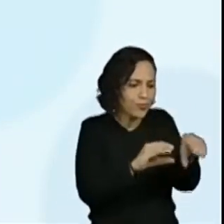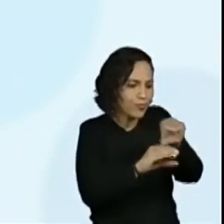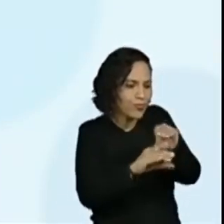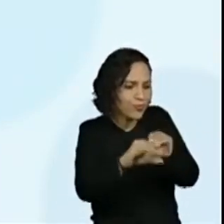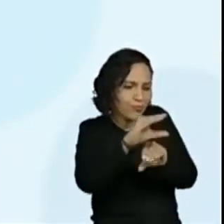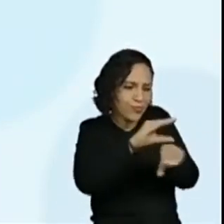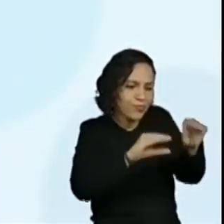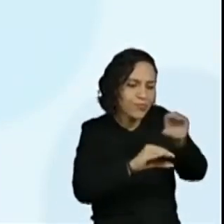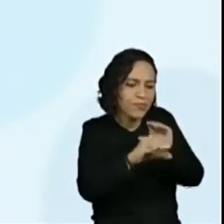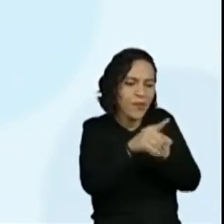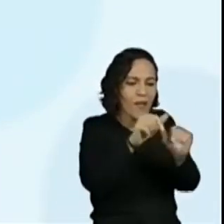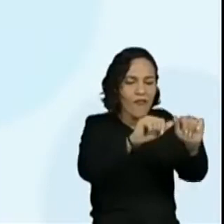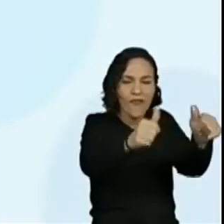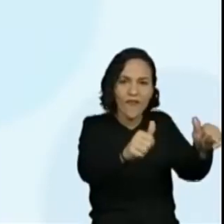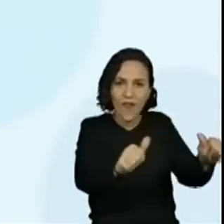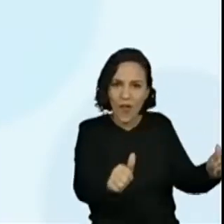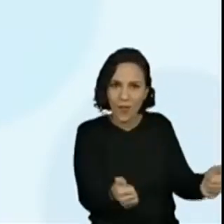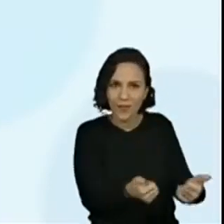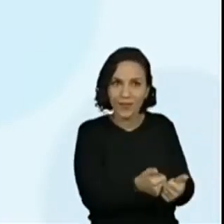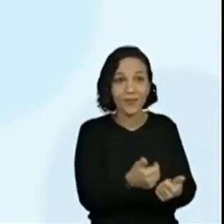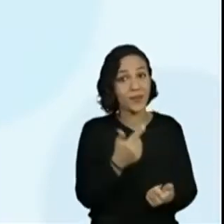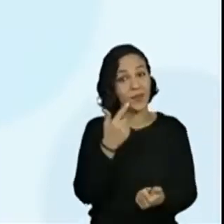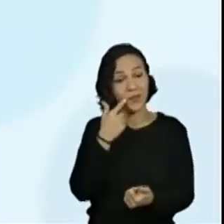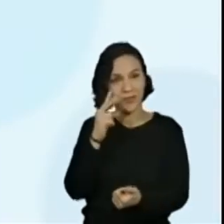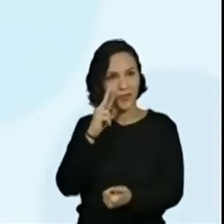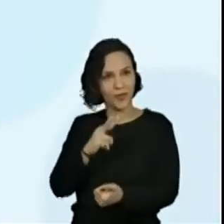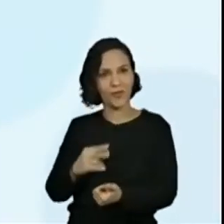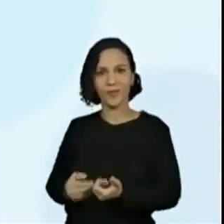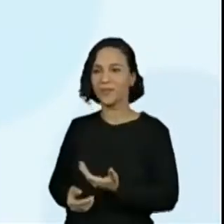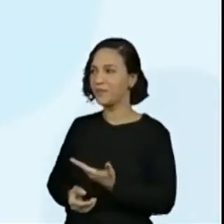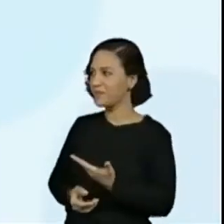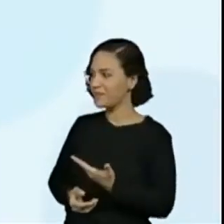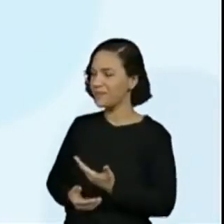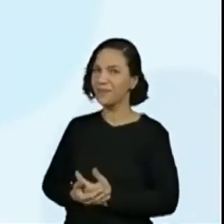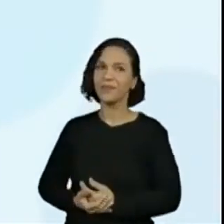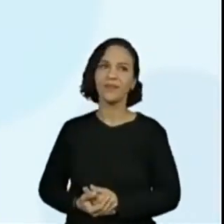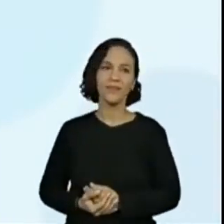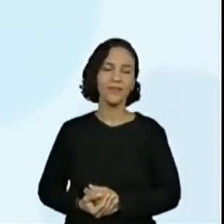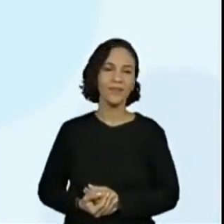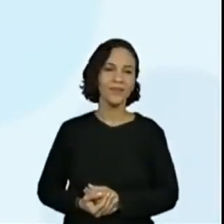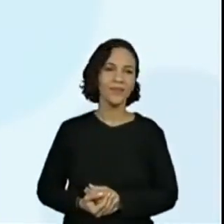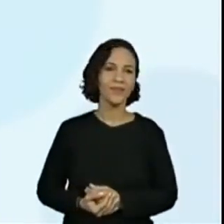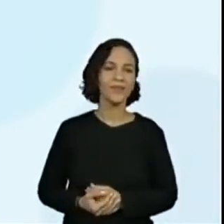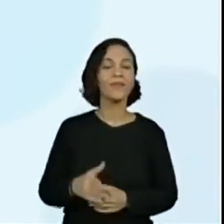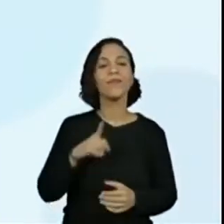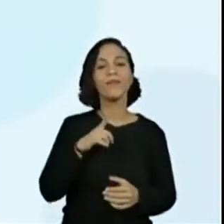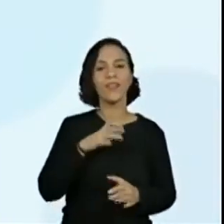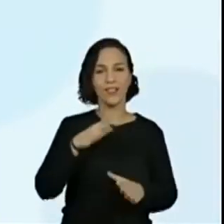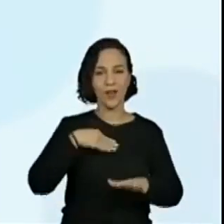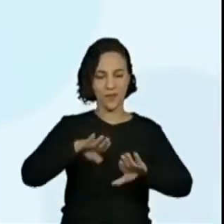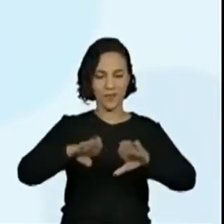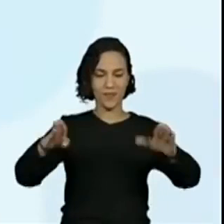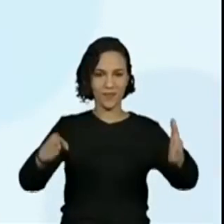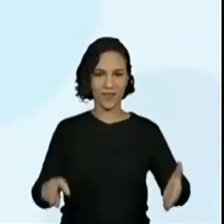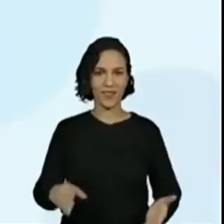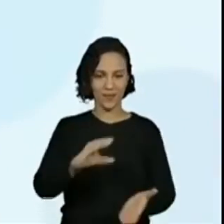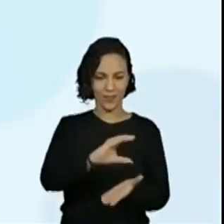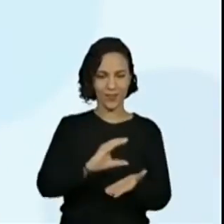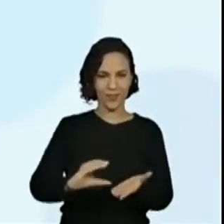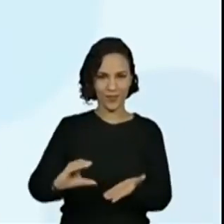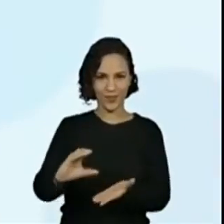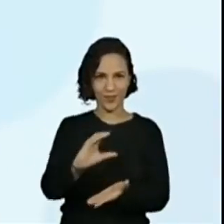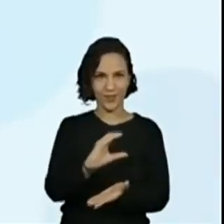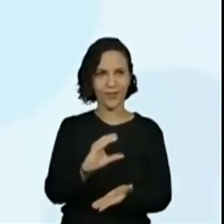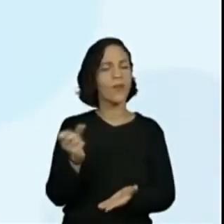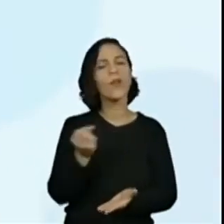figuras, certo? Certo. A gente tem alguns bloquinhos, eles já devem ter visto aqui, né, durante a aula, a gente já deixou aqui de propósito.